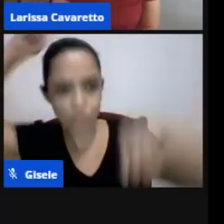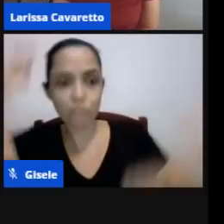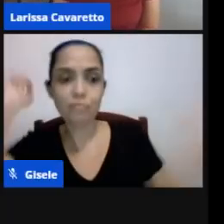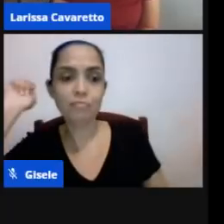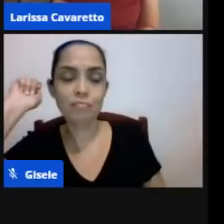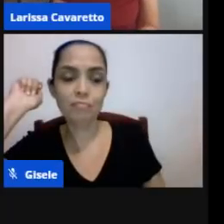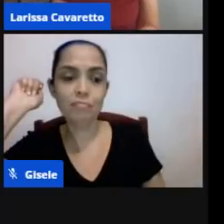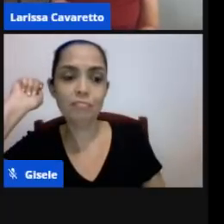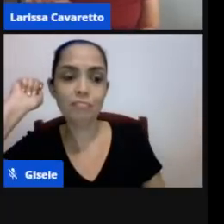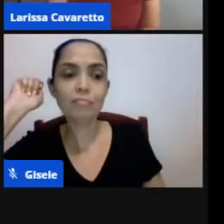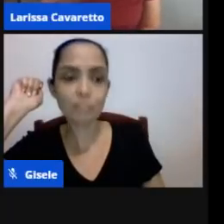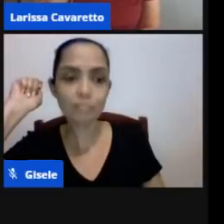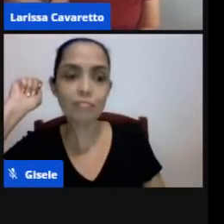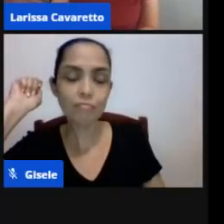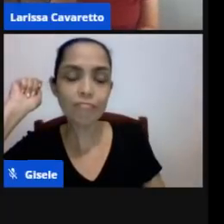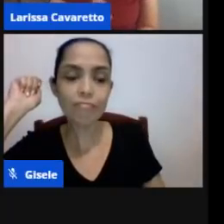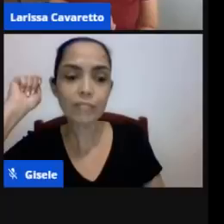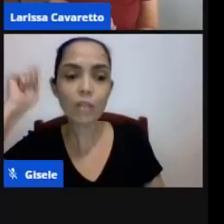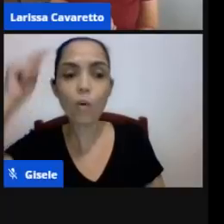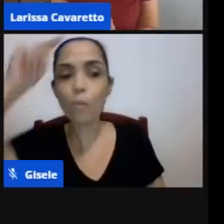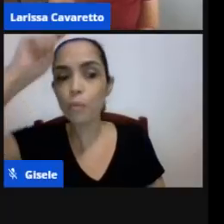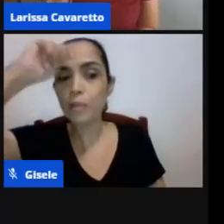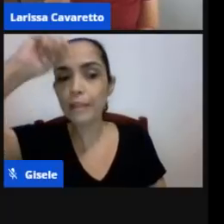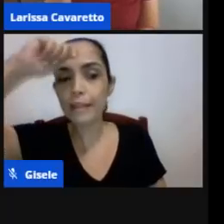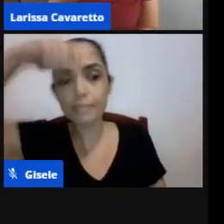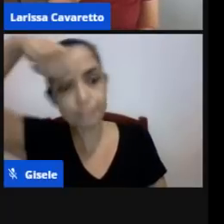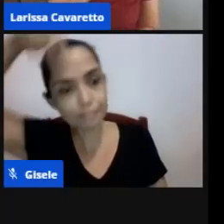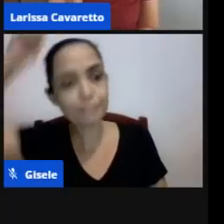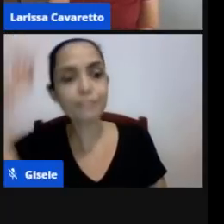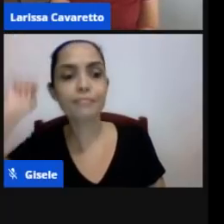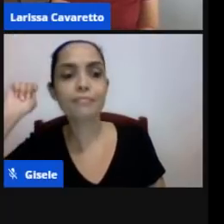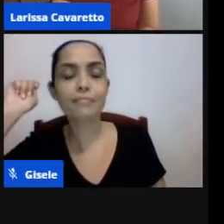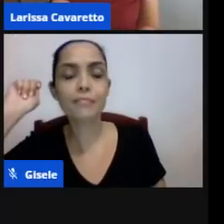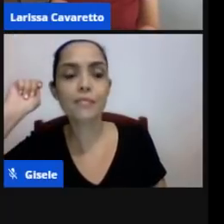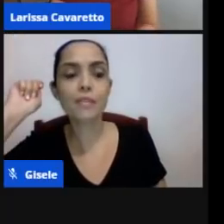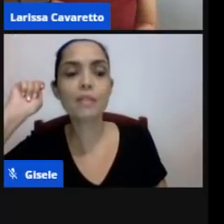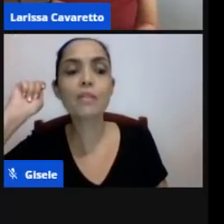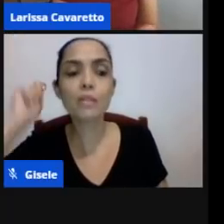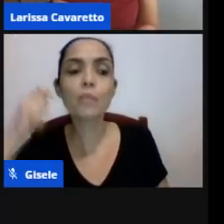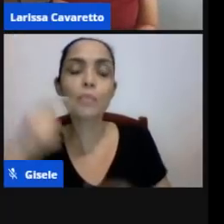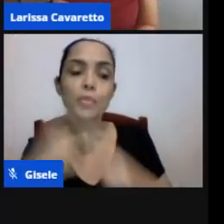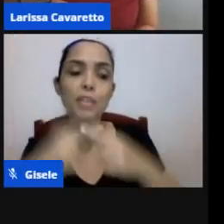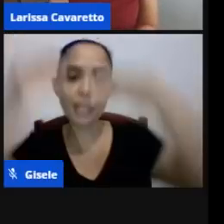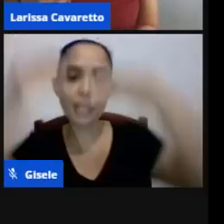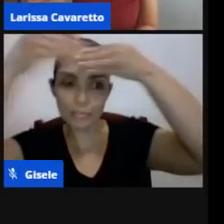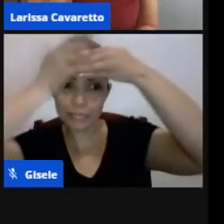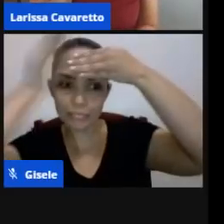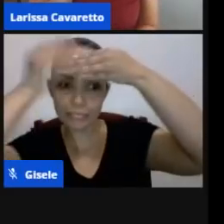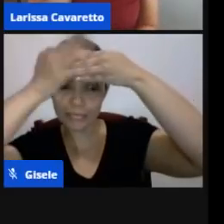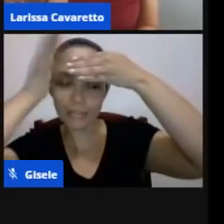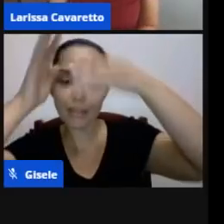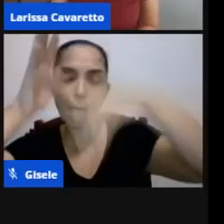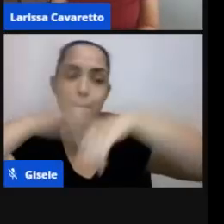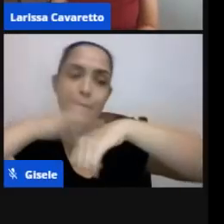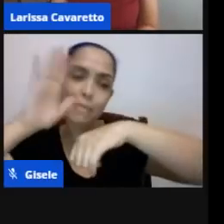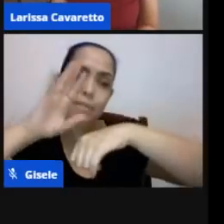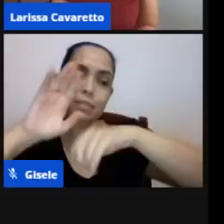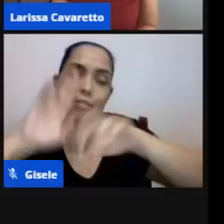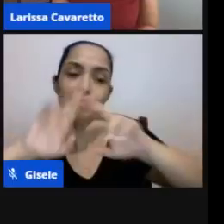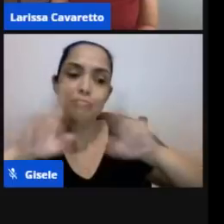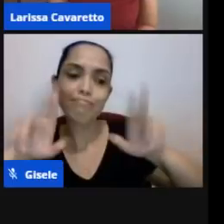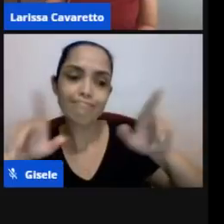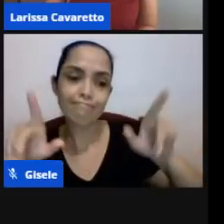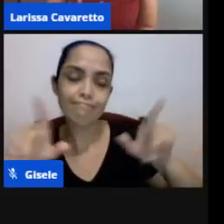estar aferindo a temperatura do boné ou da touca, não da pessoa, porque dá uma interferência na temperatura da pessoa que está com alguma coisa cobrindo a